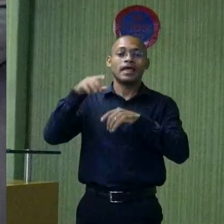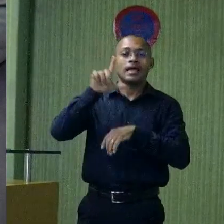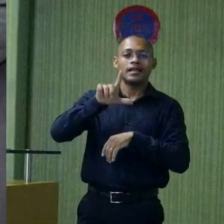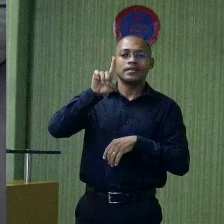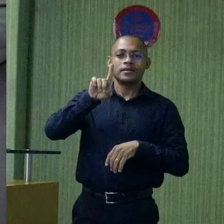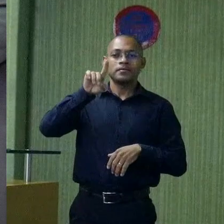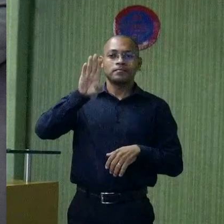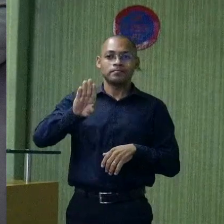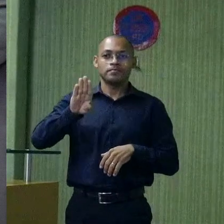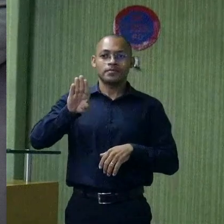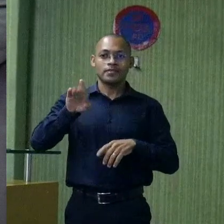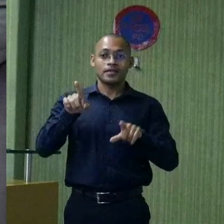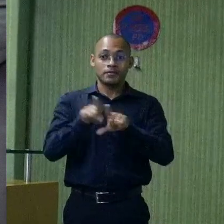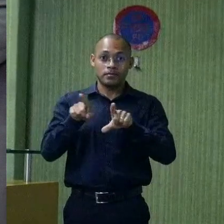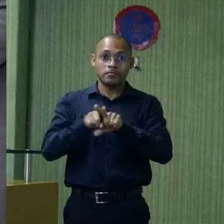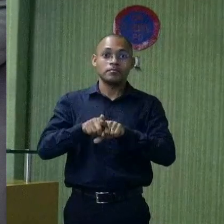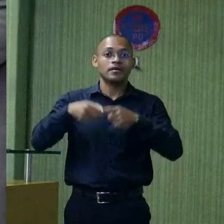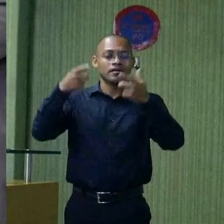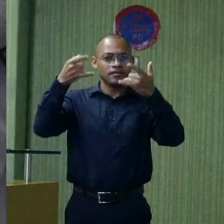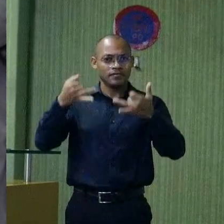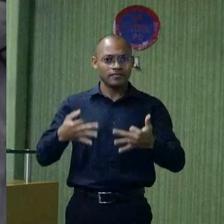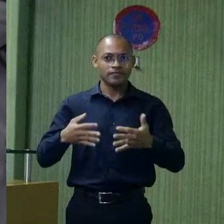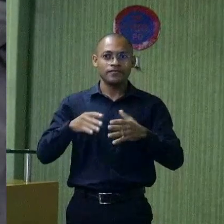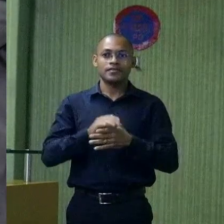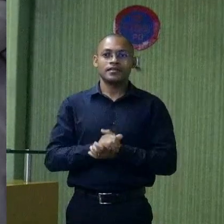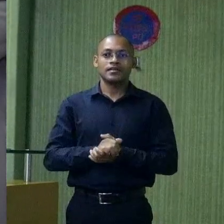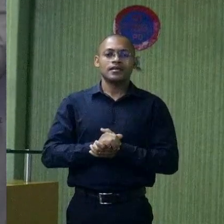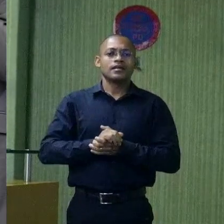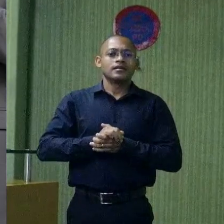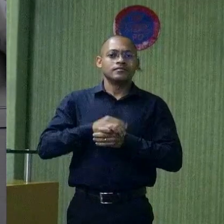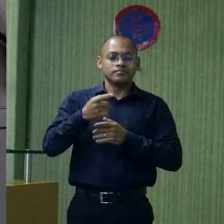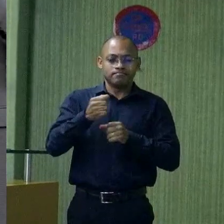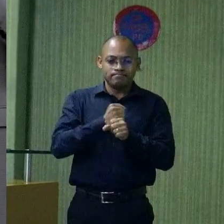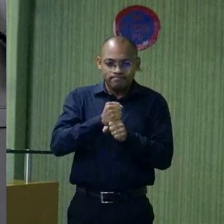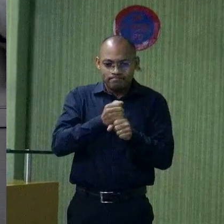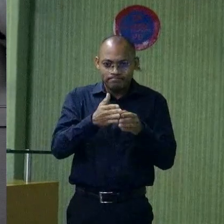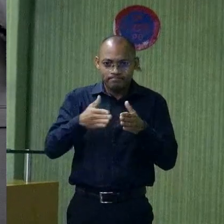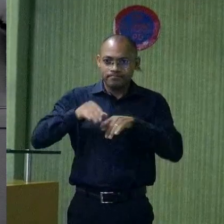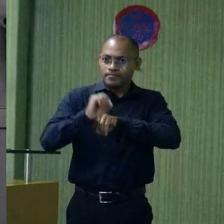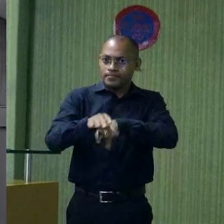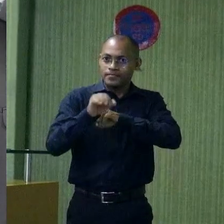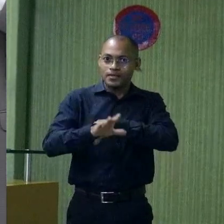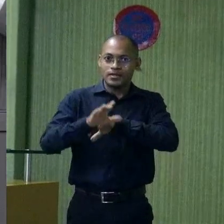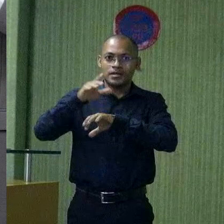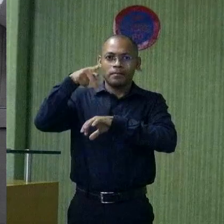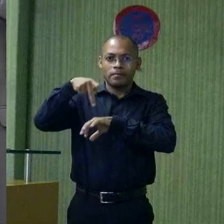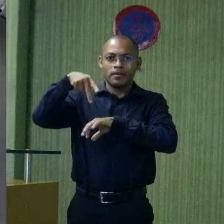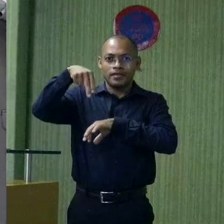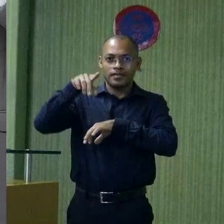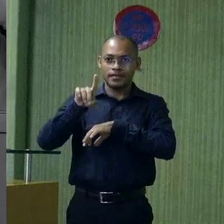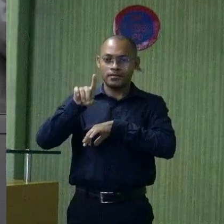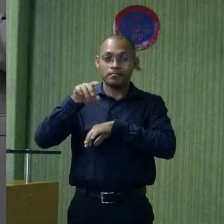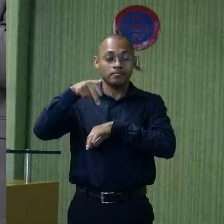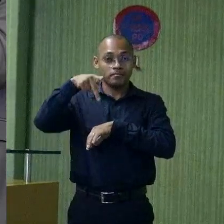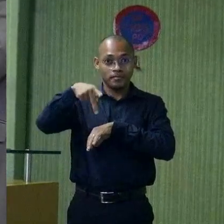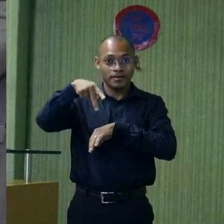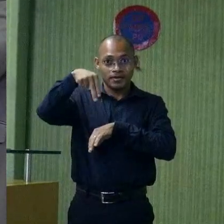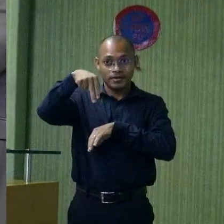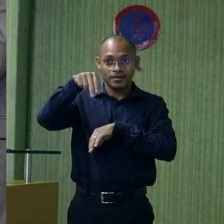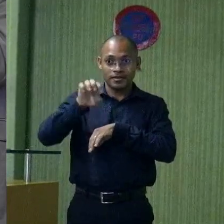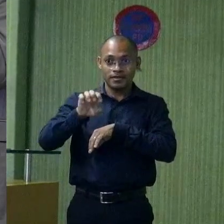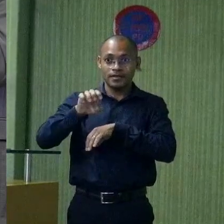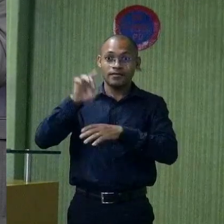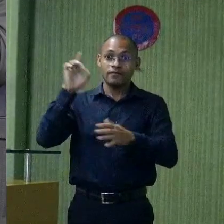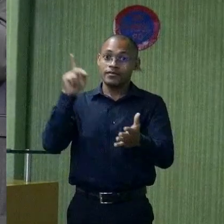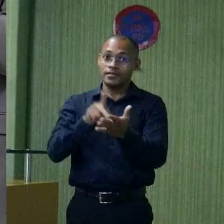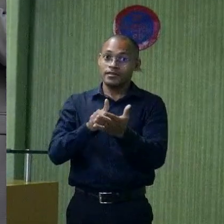né que fala justamente é instituída a década da educação né o p pne verdadeiramente ele